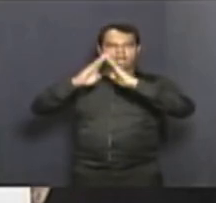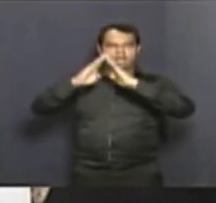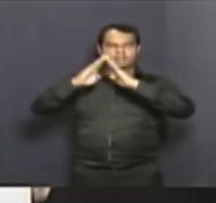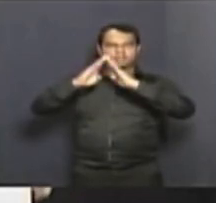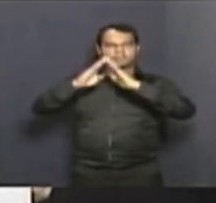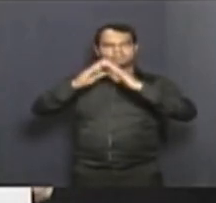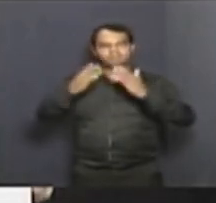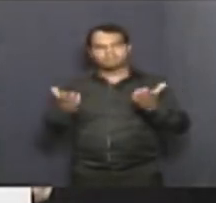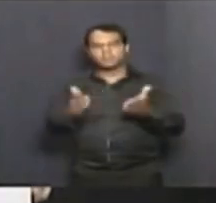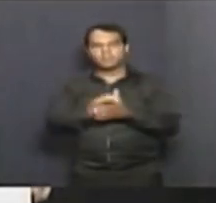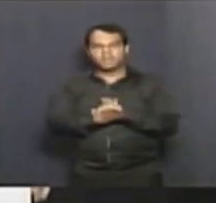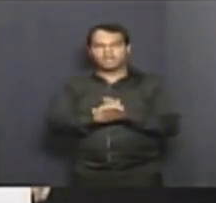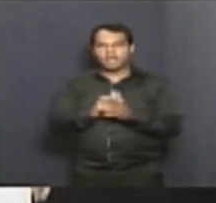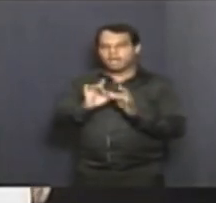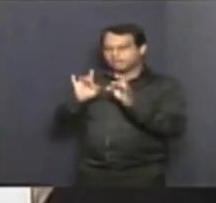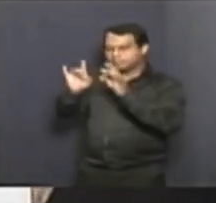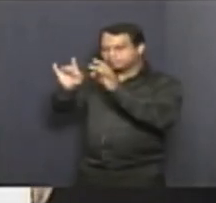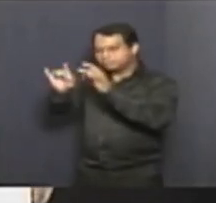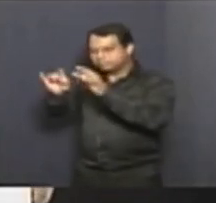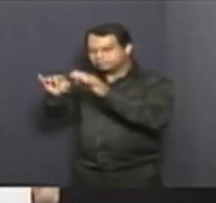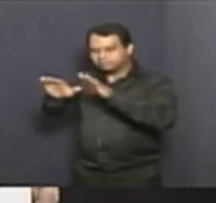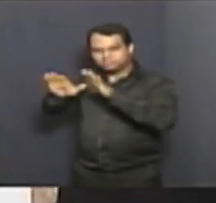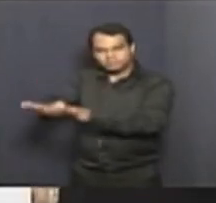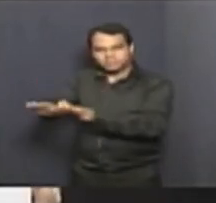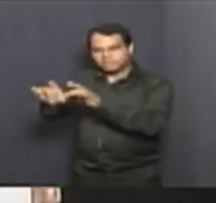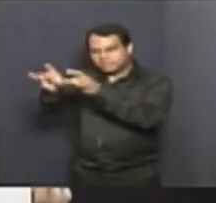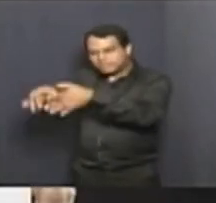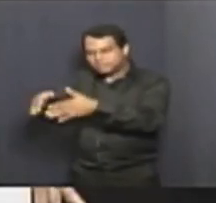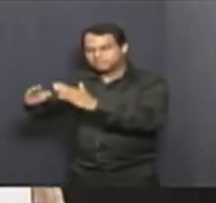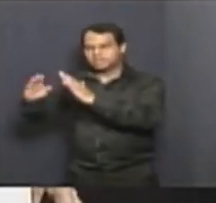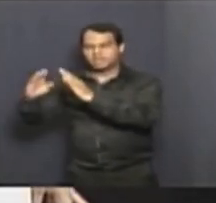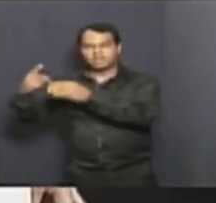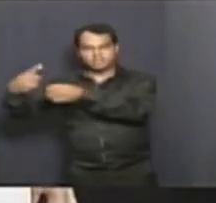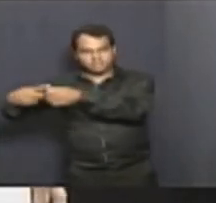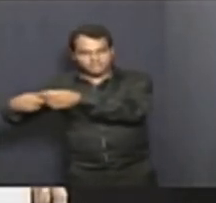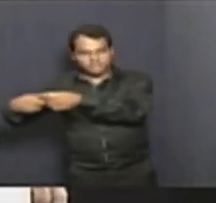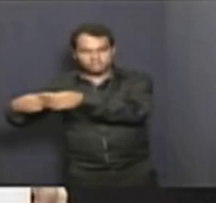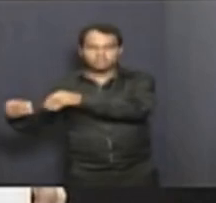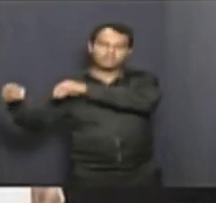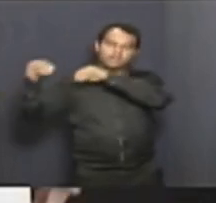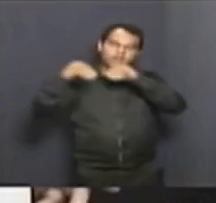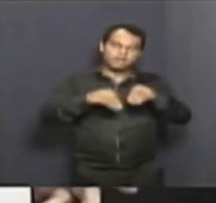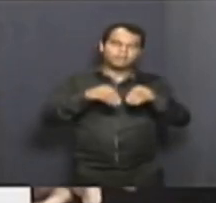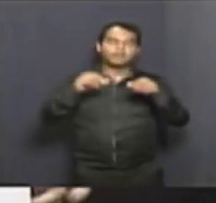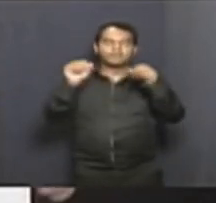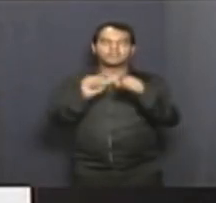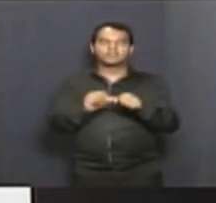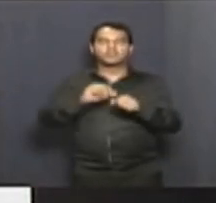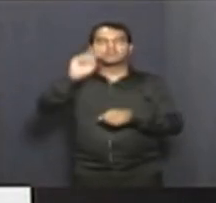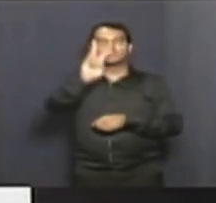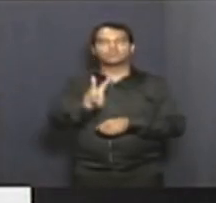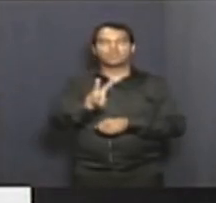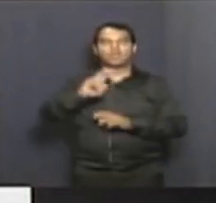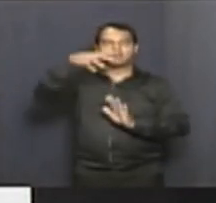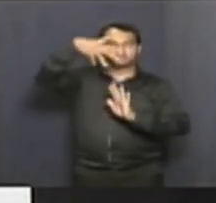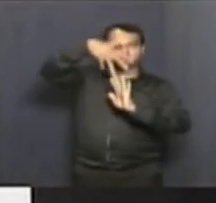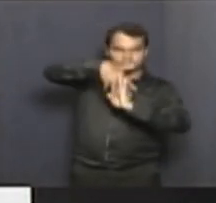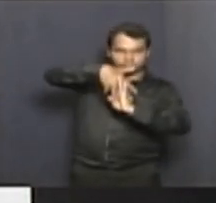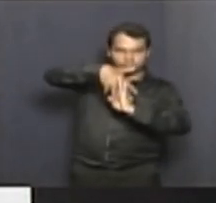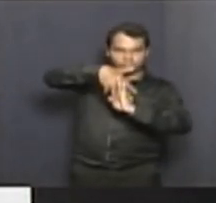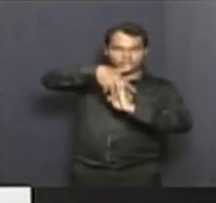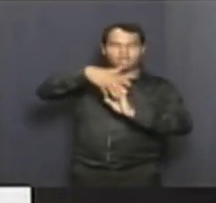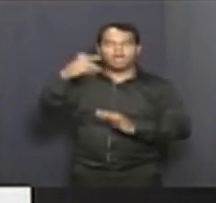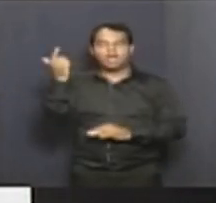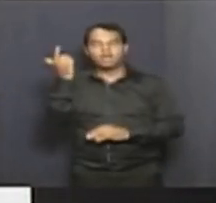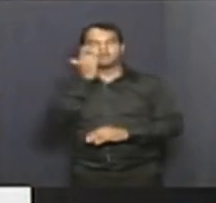a minha querida cidade branca para vir fazer o vestibular aqui na universidade federal e de alegria